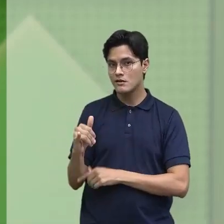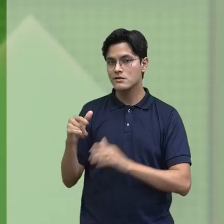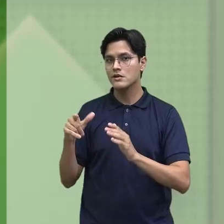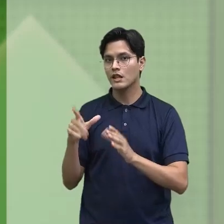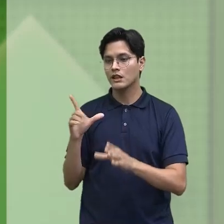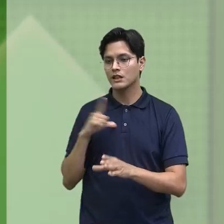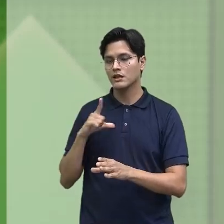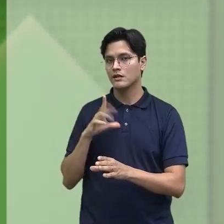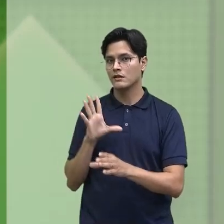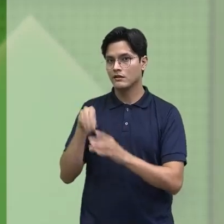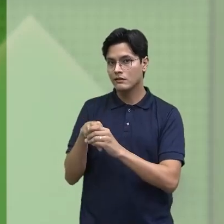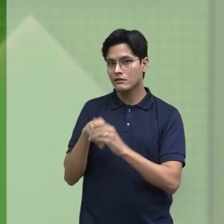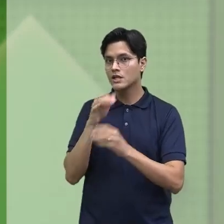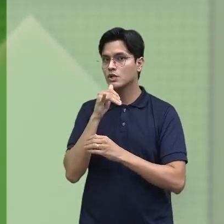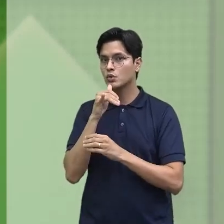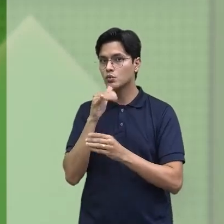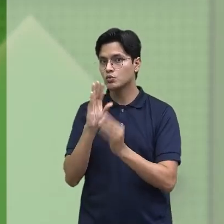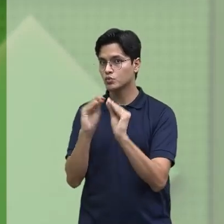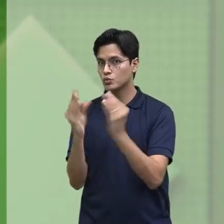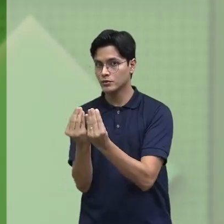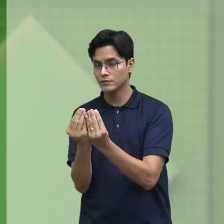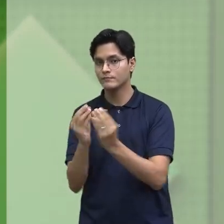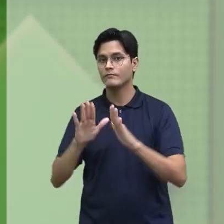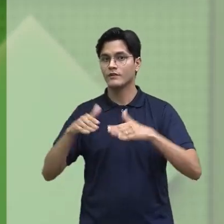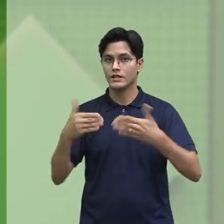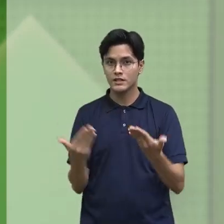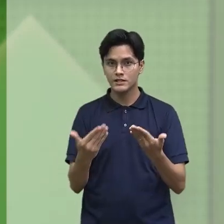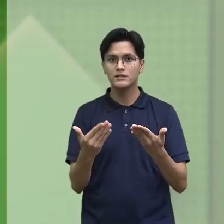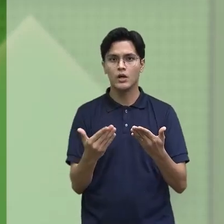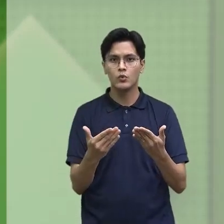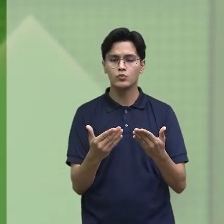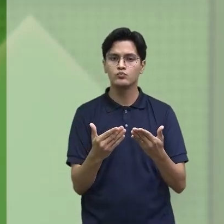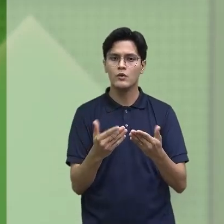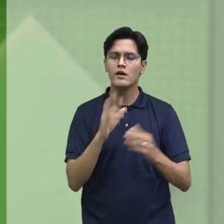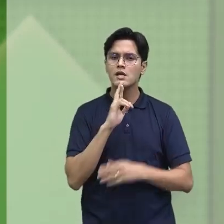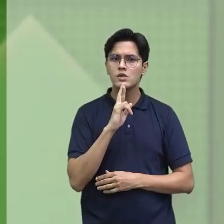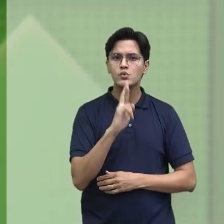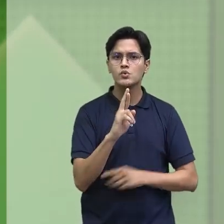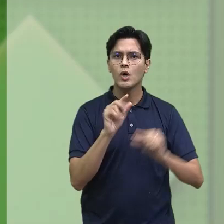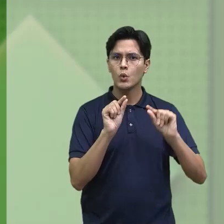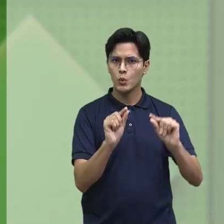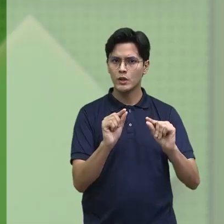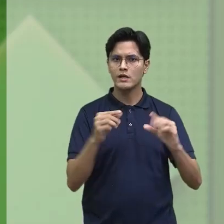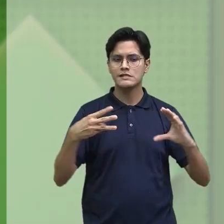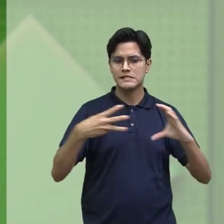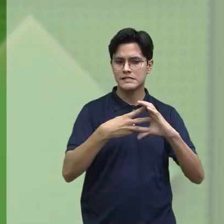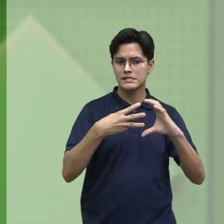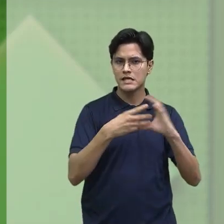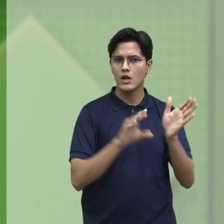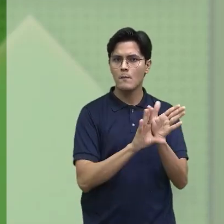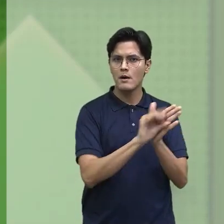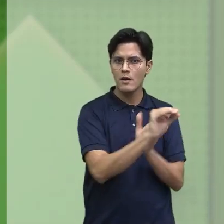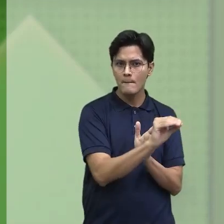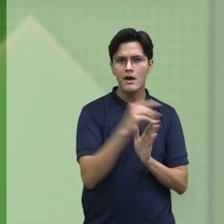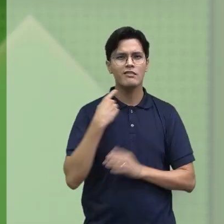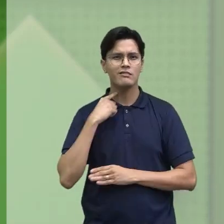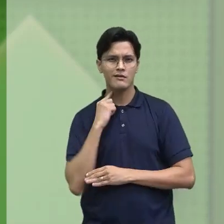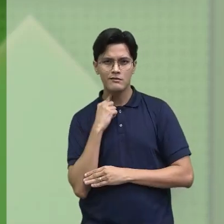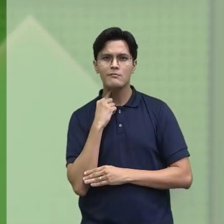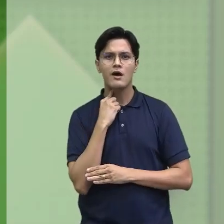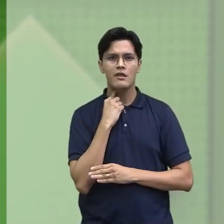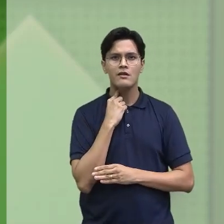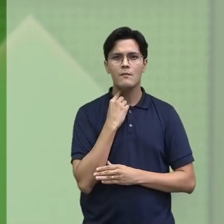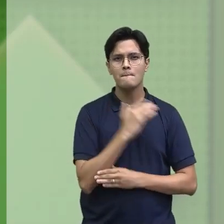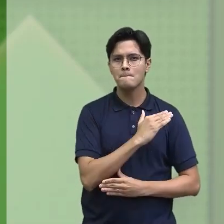que as células de bactérias e fungos elas morram, né? E aí esse alimento fique livre, então, dessa possível contaminação,